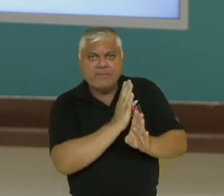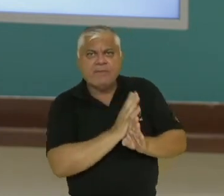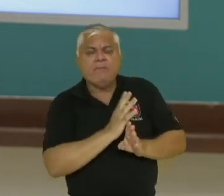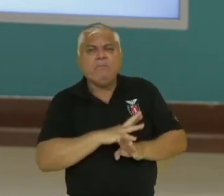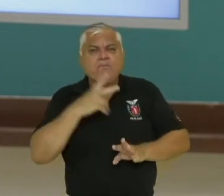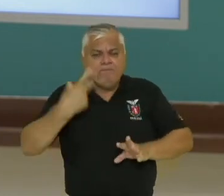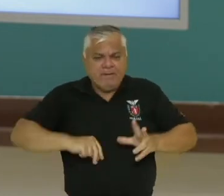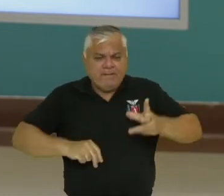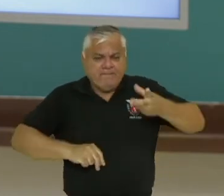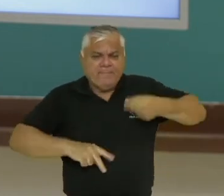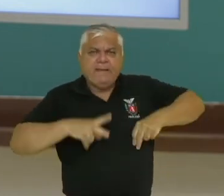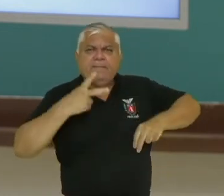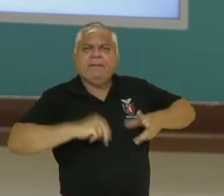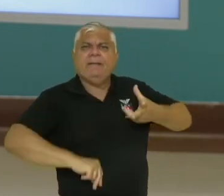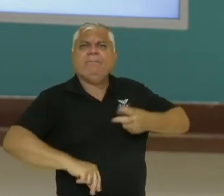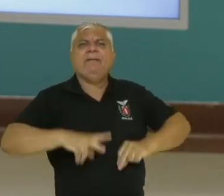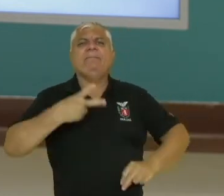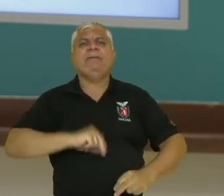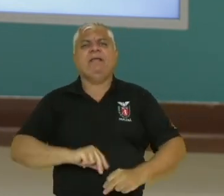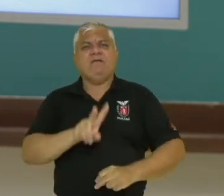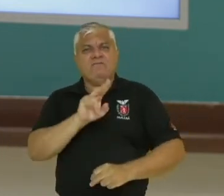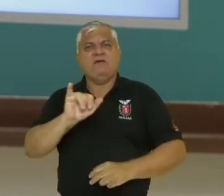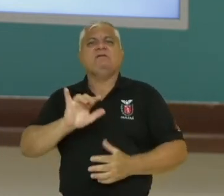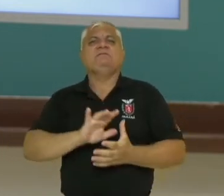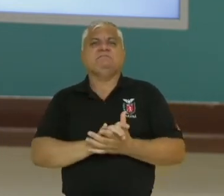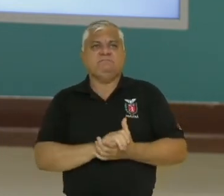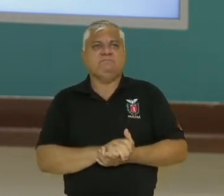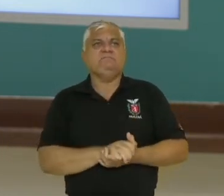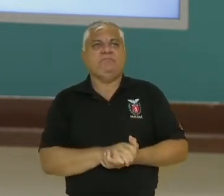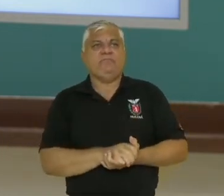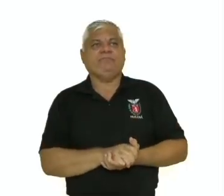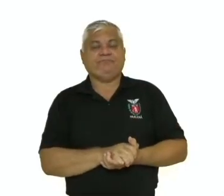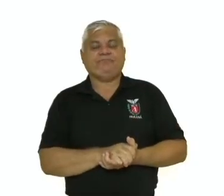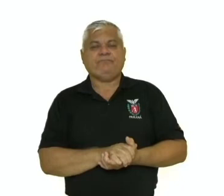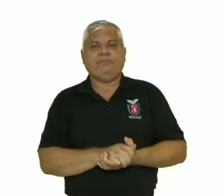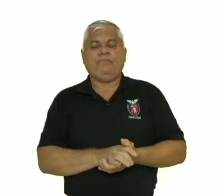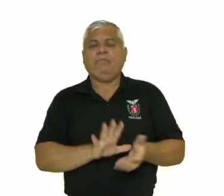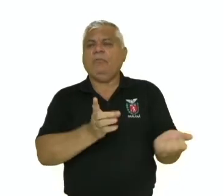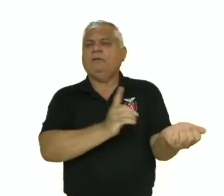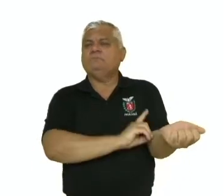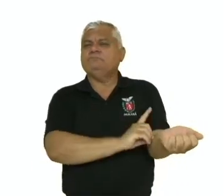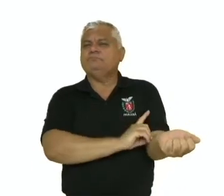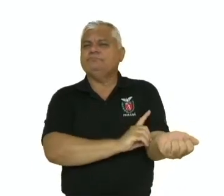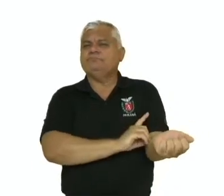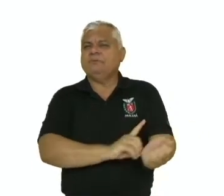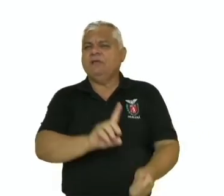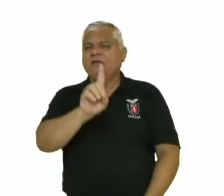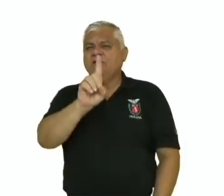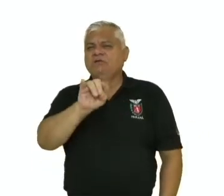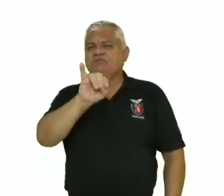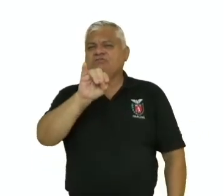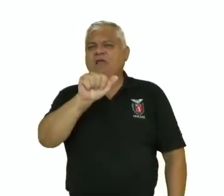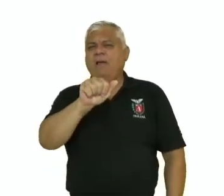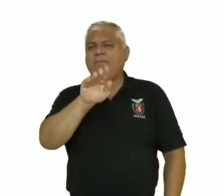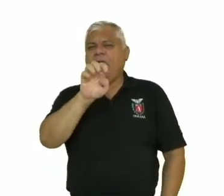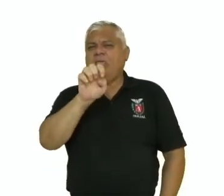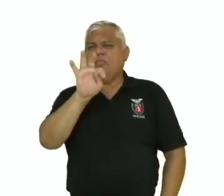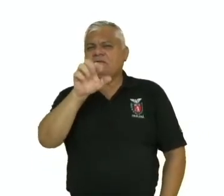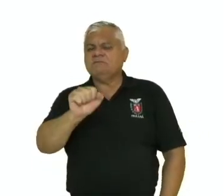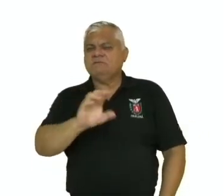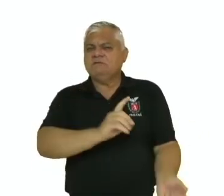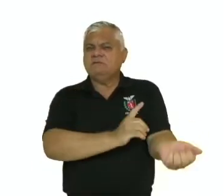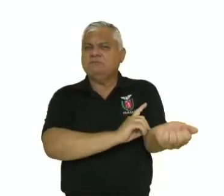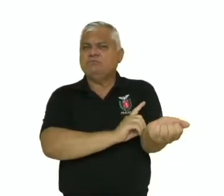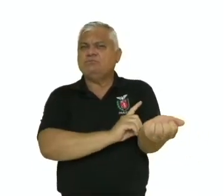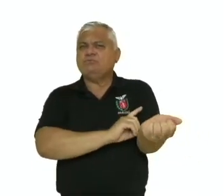outras estruturas, outros órgãos do nosso corpo. E diabetes, você já ouviu falar? É uma doença causada então